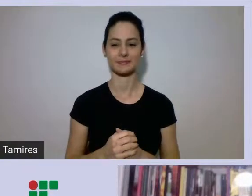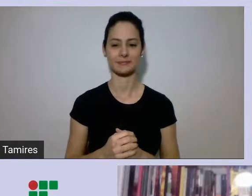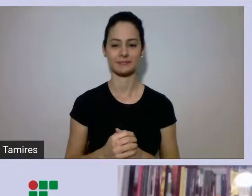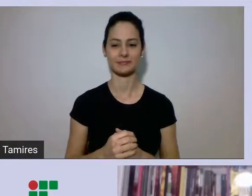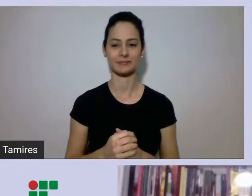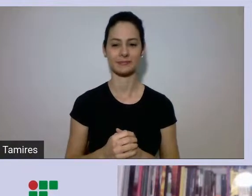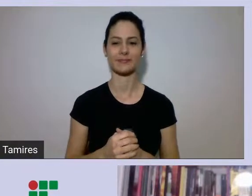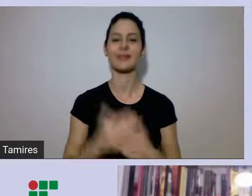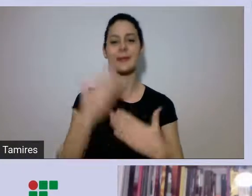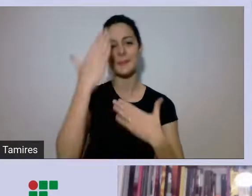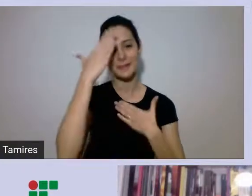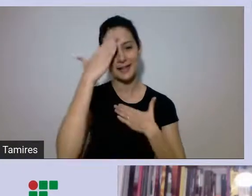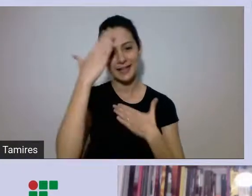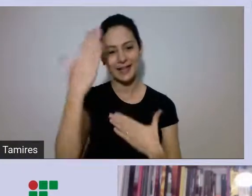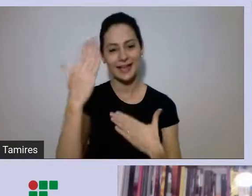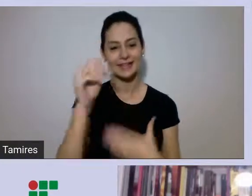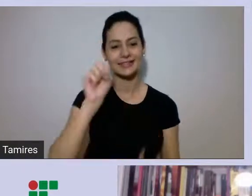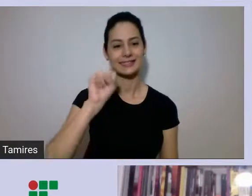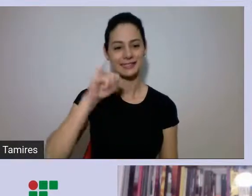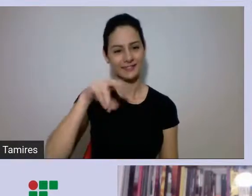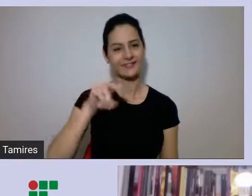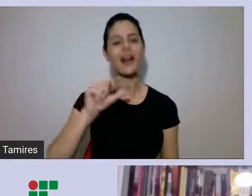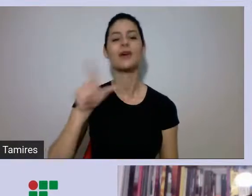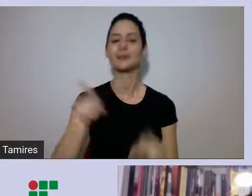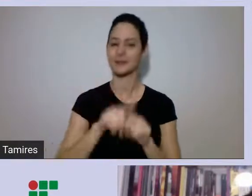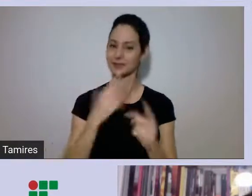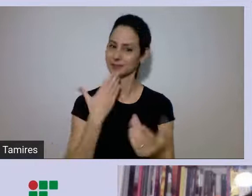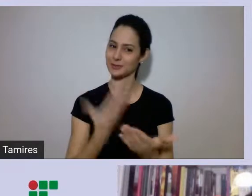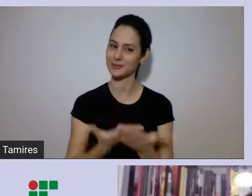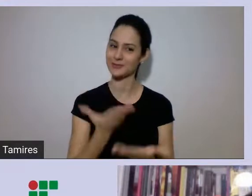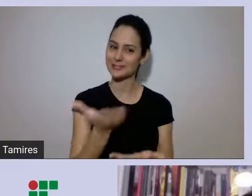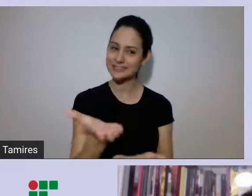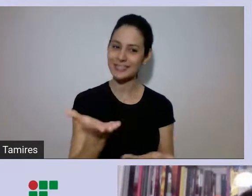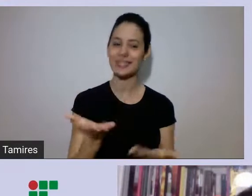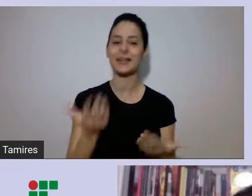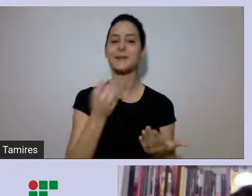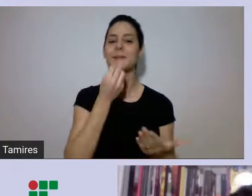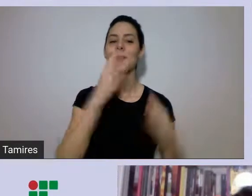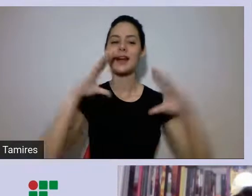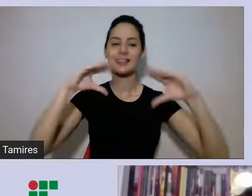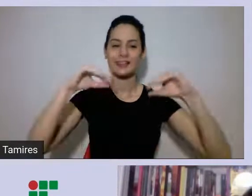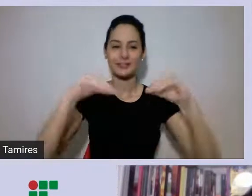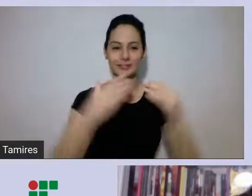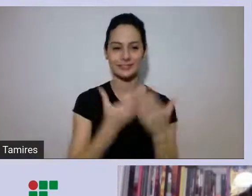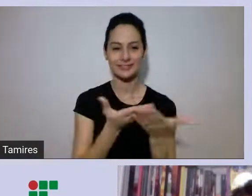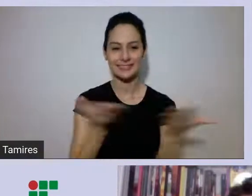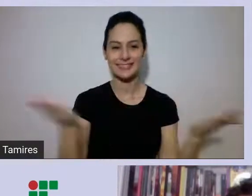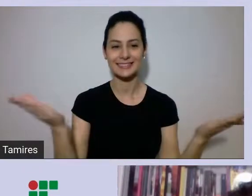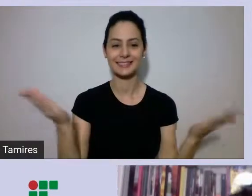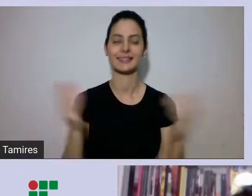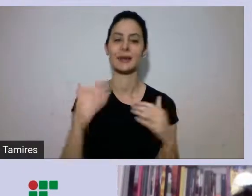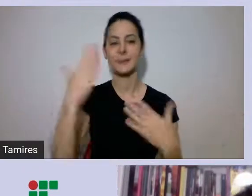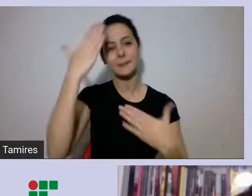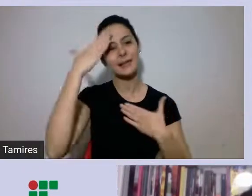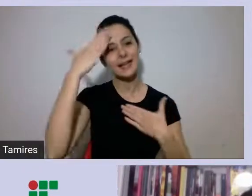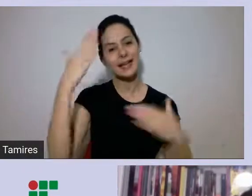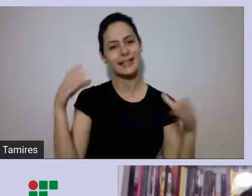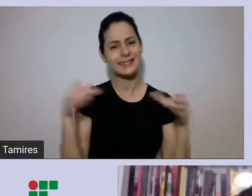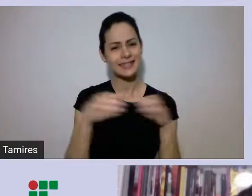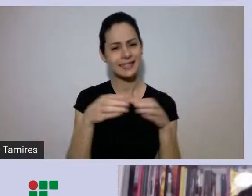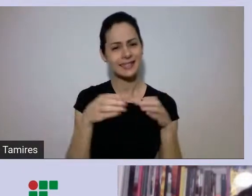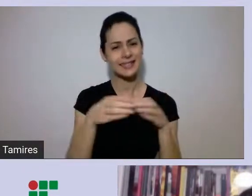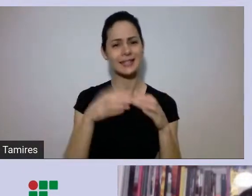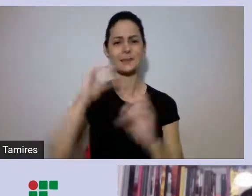Obrigado, Simval. A admiração é mútua. Boa noite a todos. Obrigado para toda a equipe do IFMG